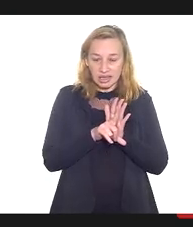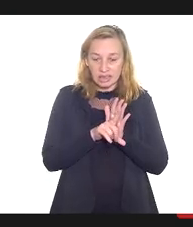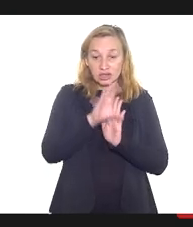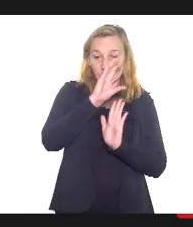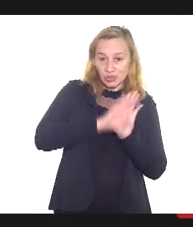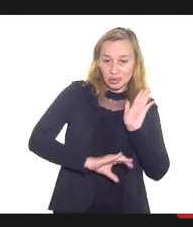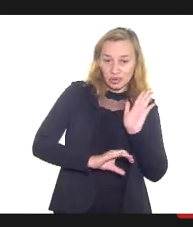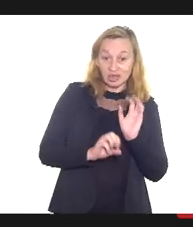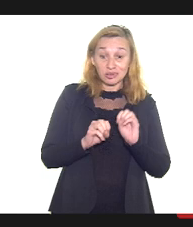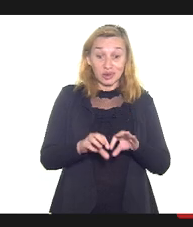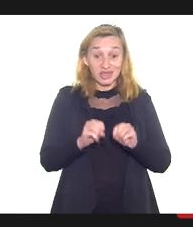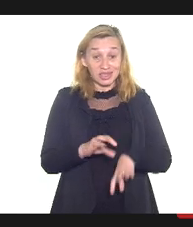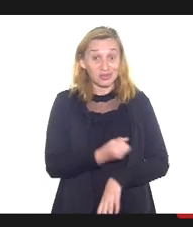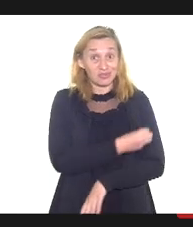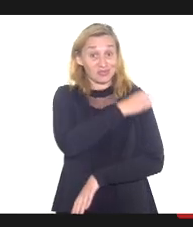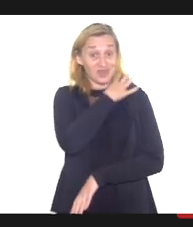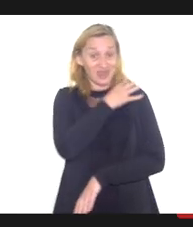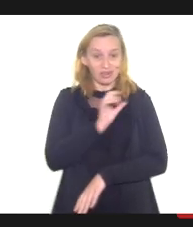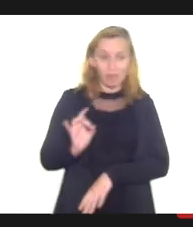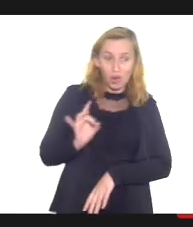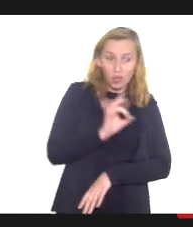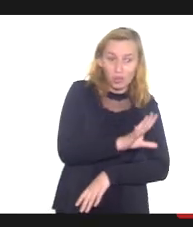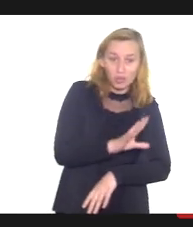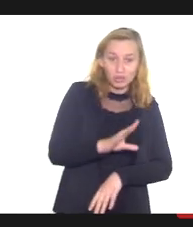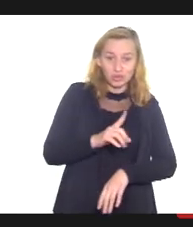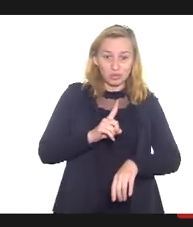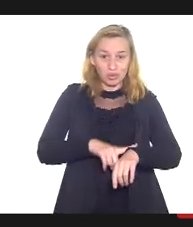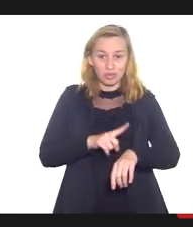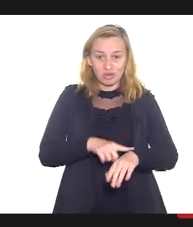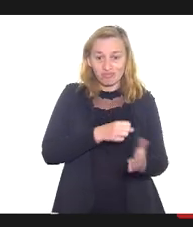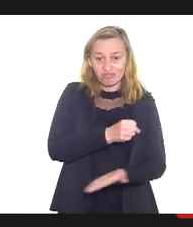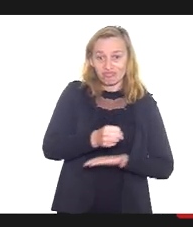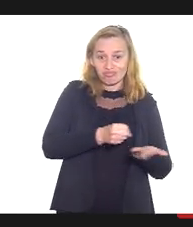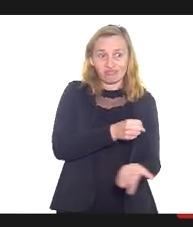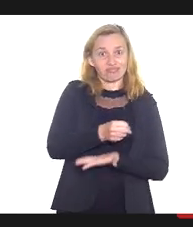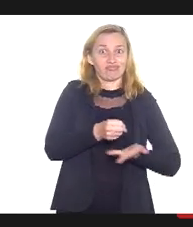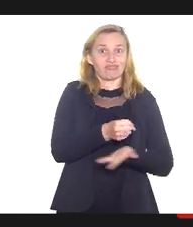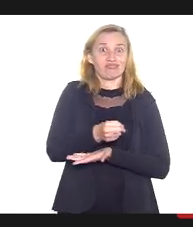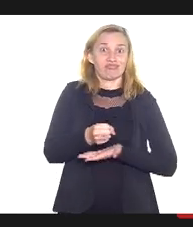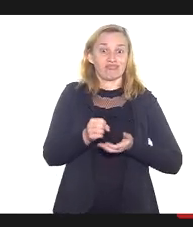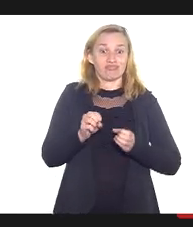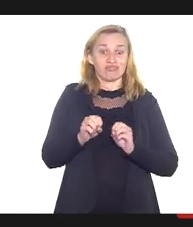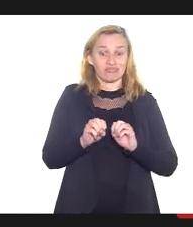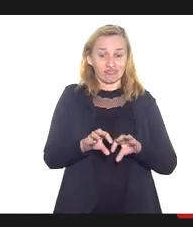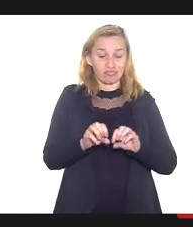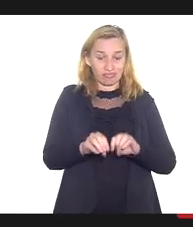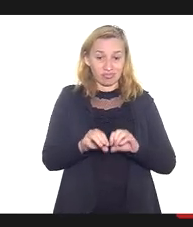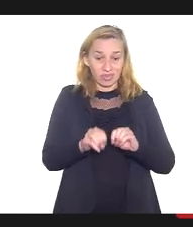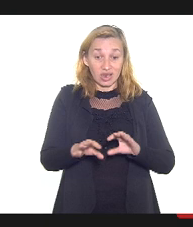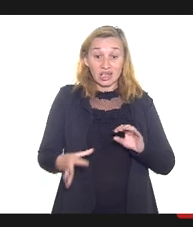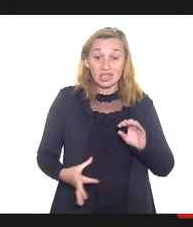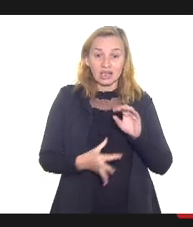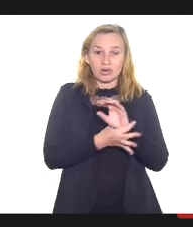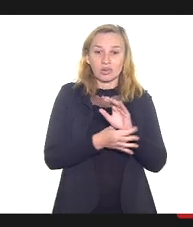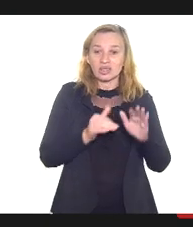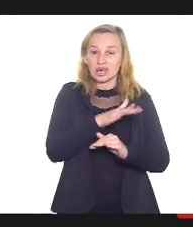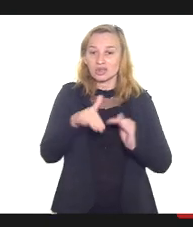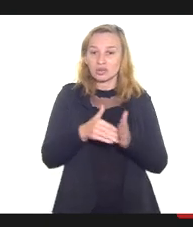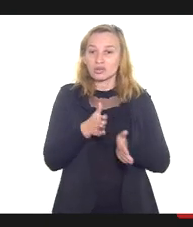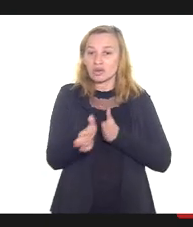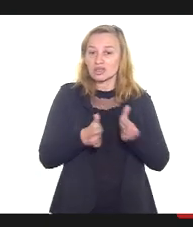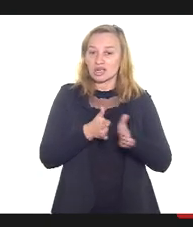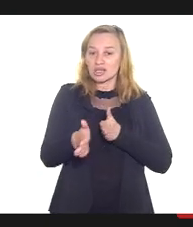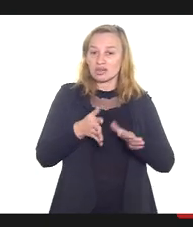ensino médio, sendo a última etapa da educação básica, se assegure a todos e todas o acesso a uma